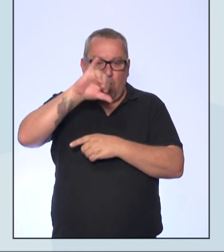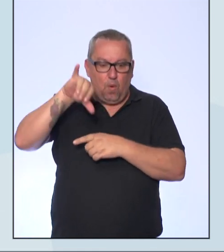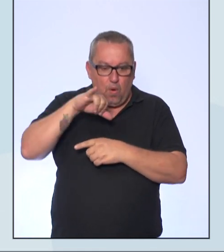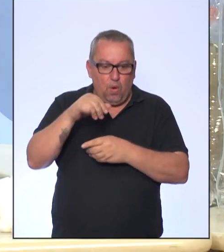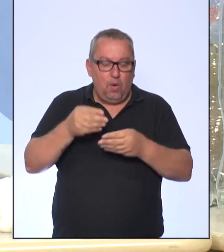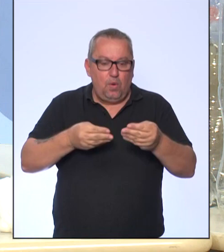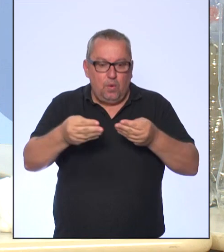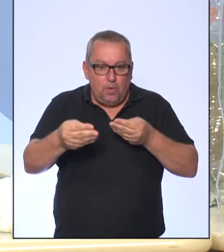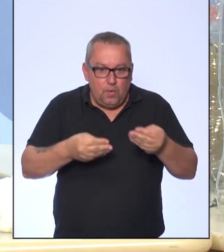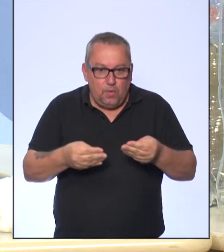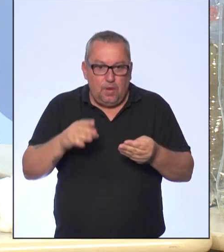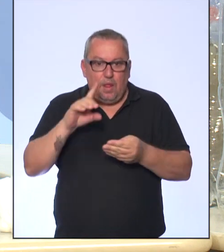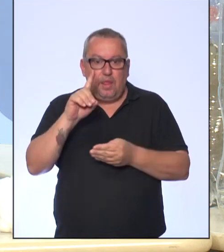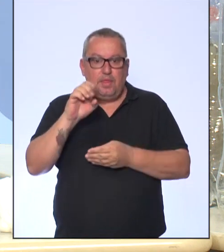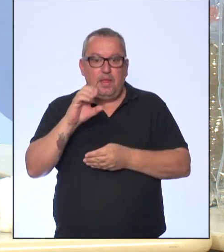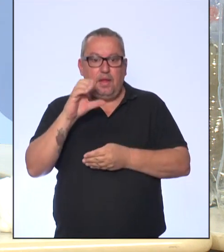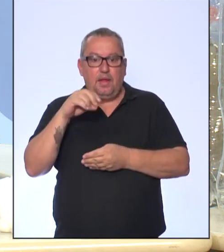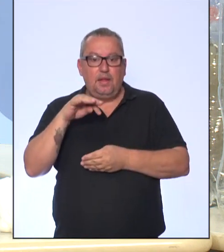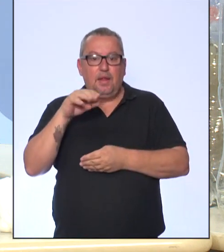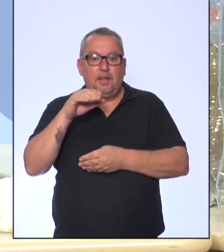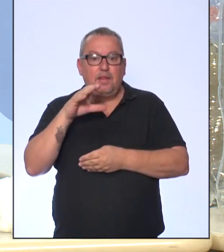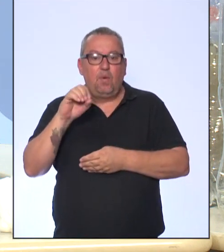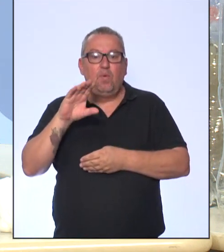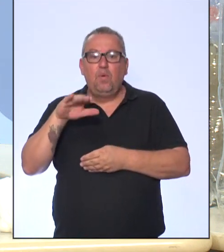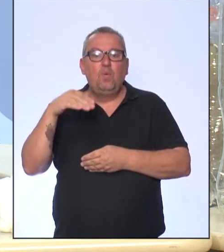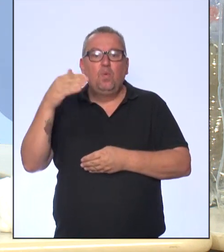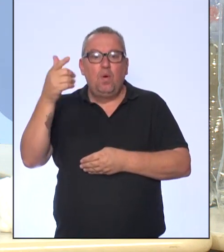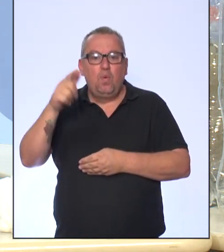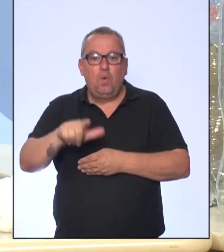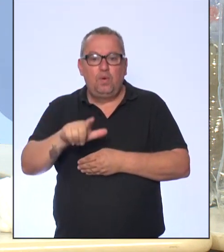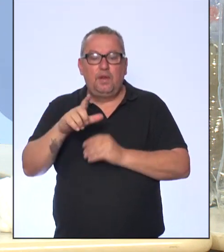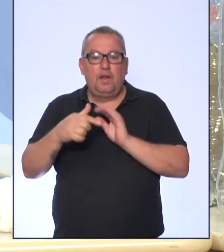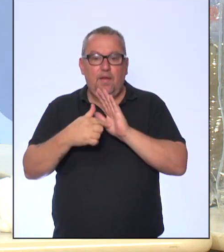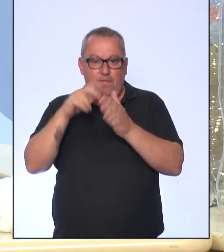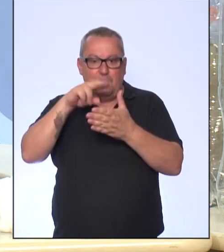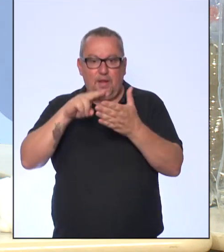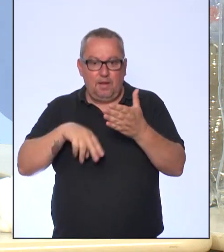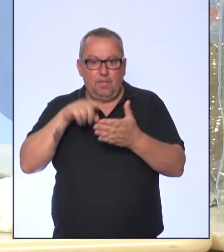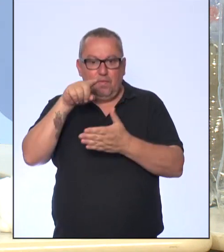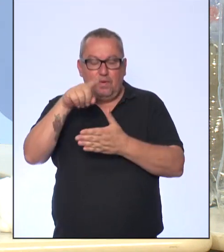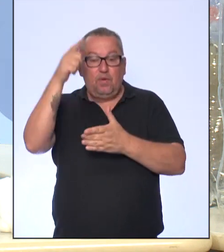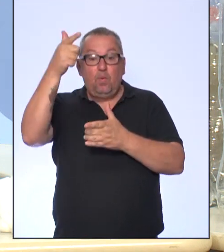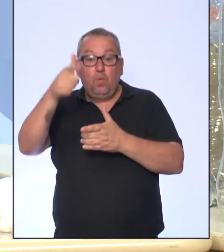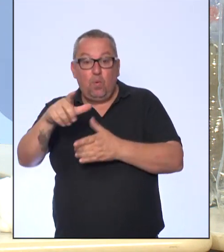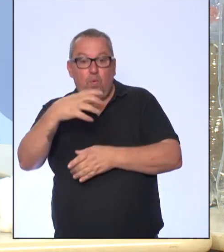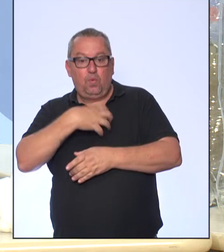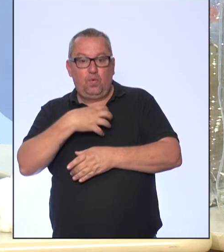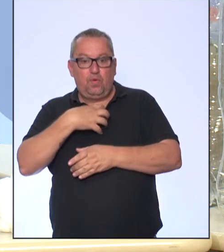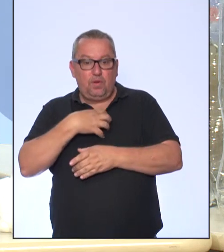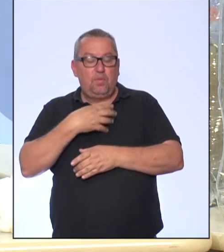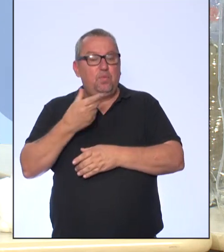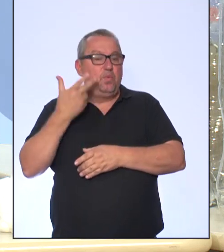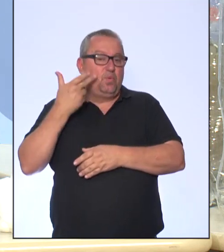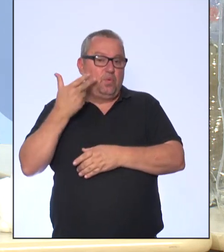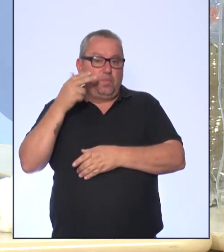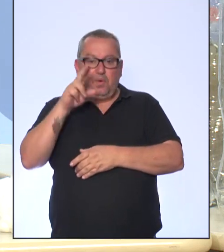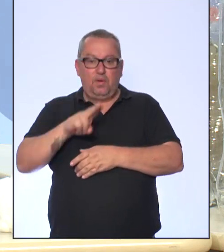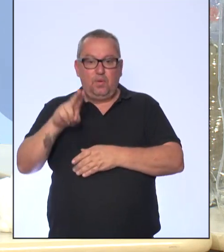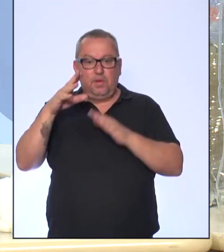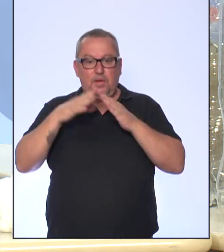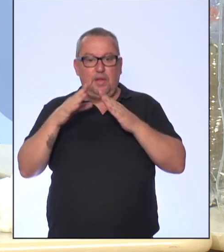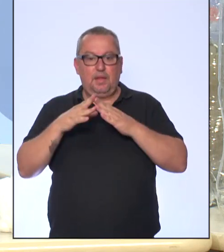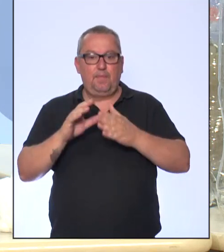mostrando a decantação. Qual outro processo? A Karina vai ler um pouquinho para vocês sobre um outro processo muito comum na nossa